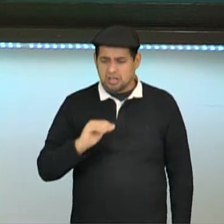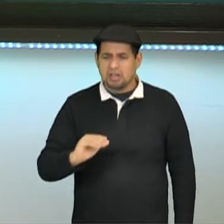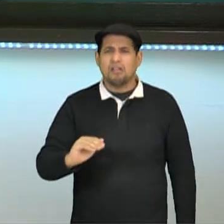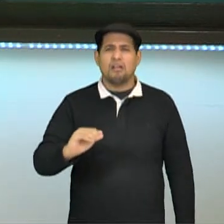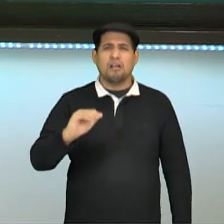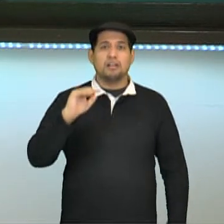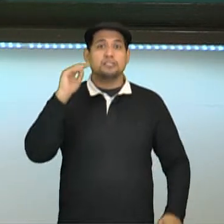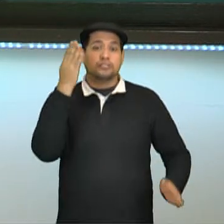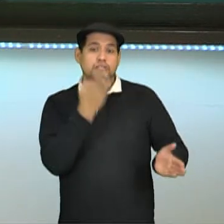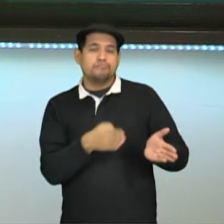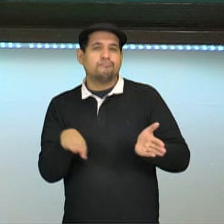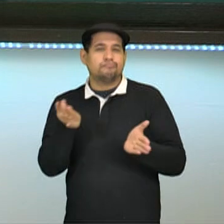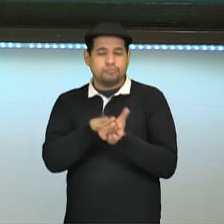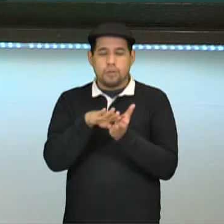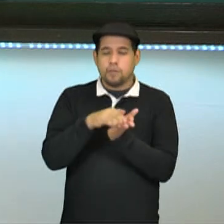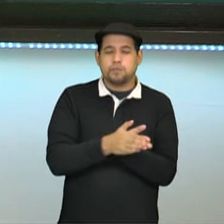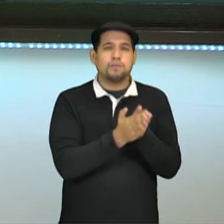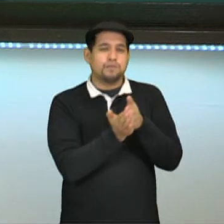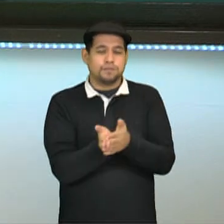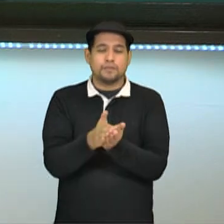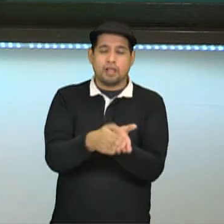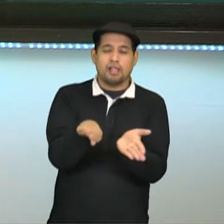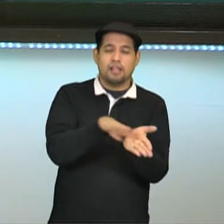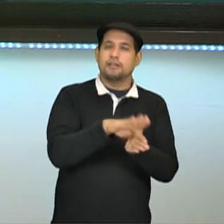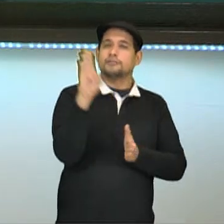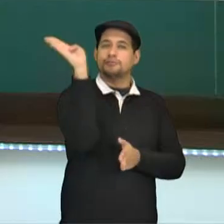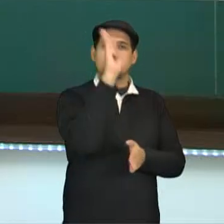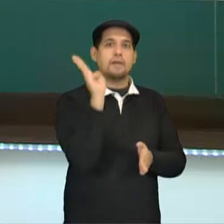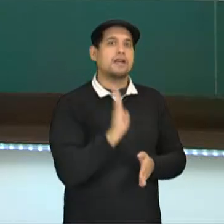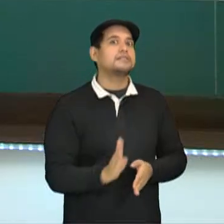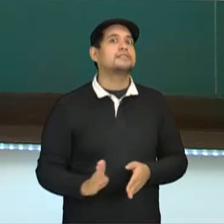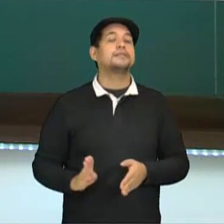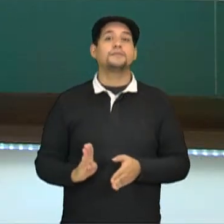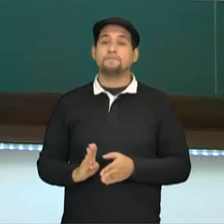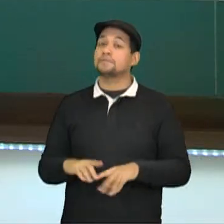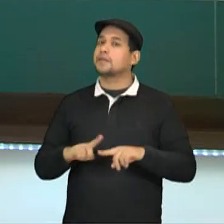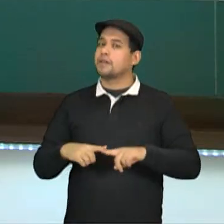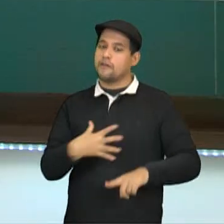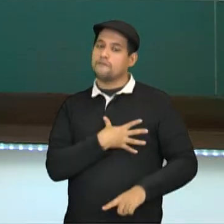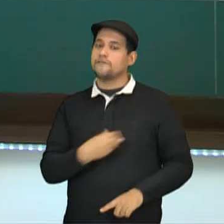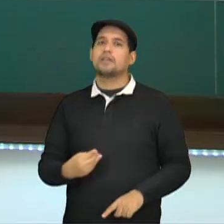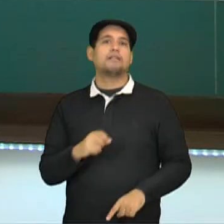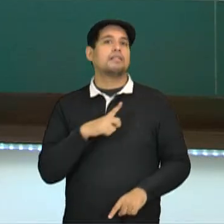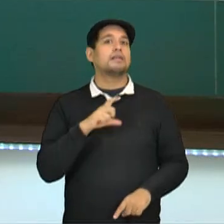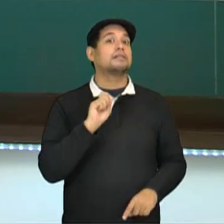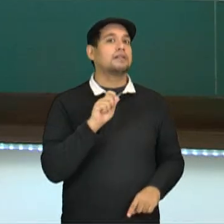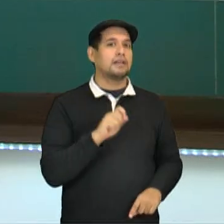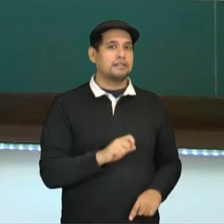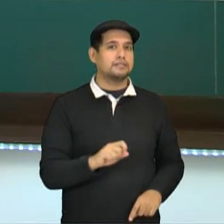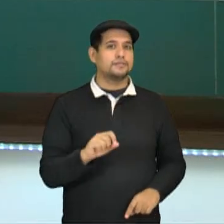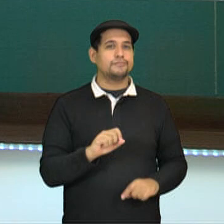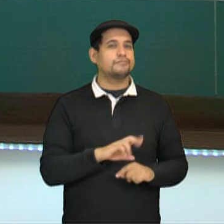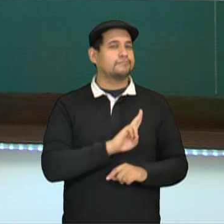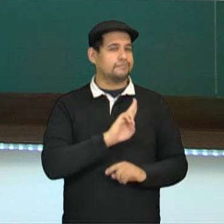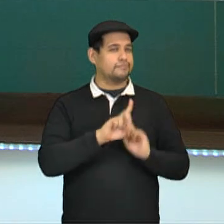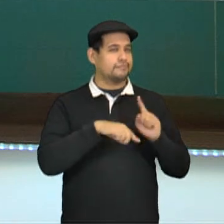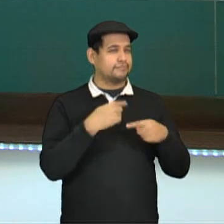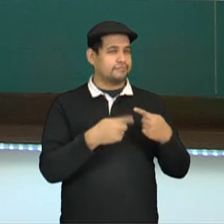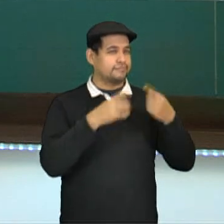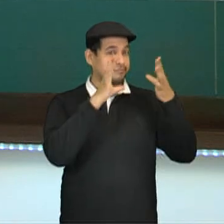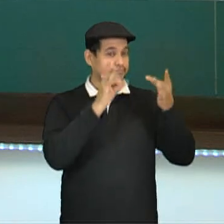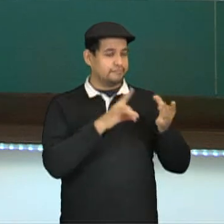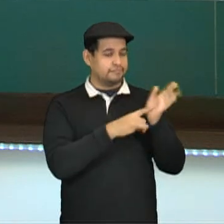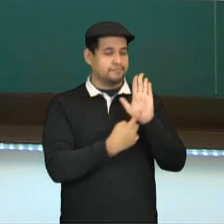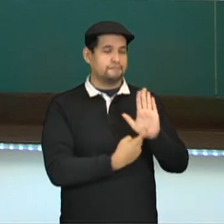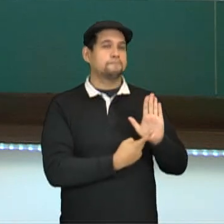vieram aqui para o Brasil, e dentre esses filhos vamos ter um que a gente vai ver um